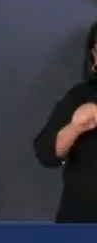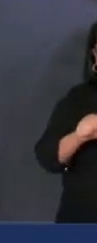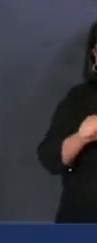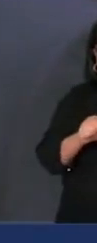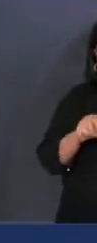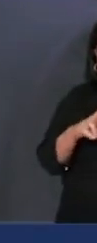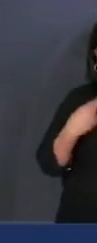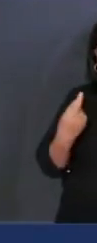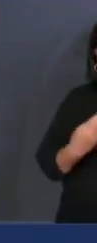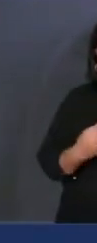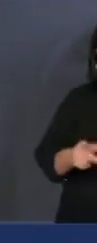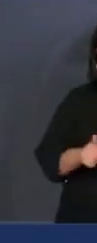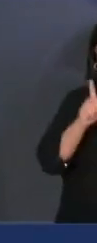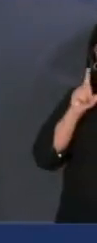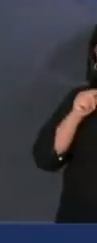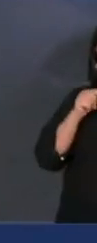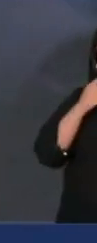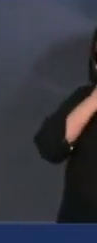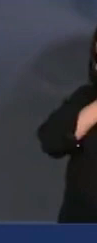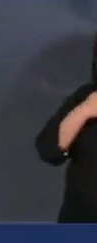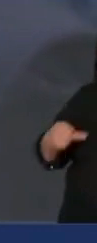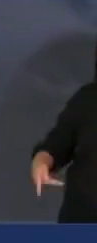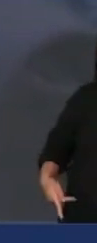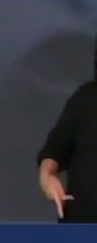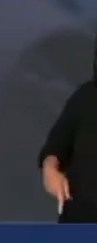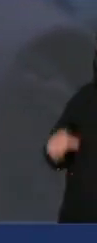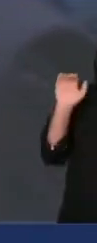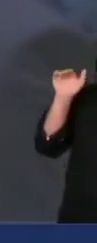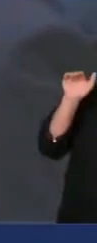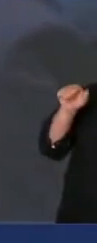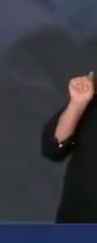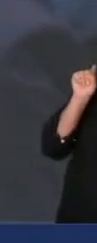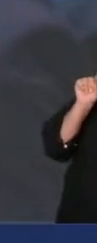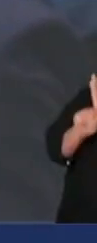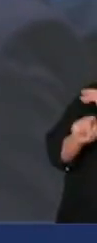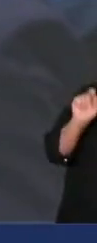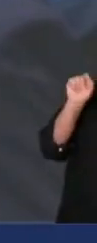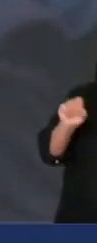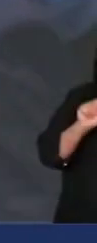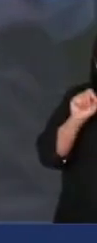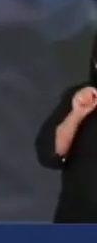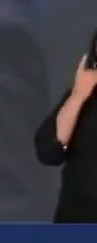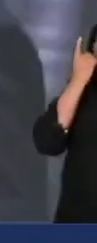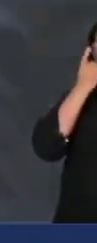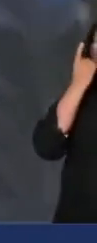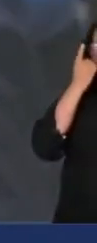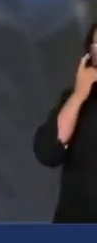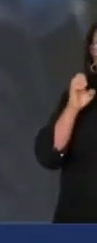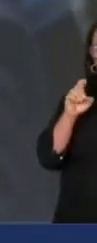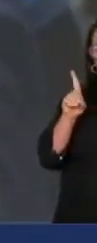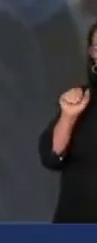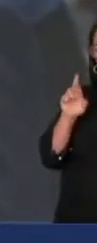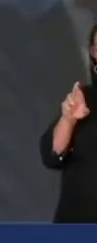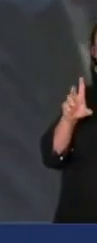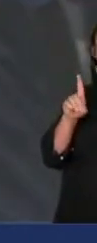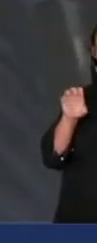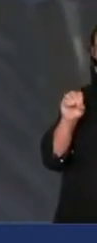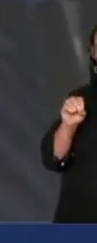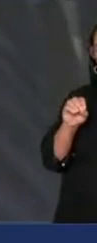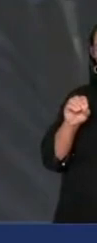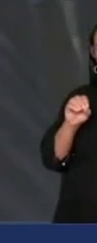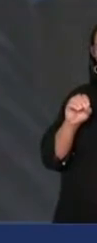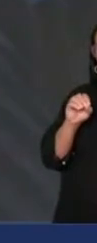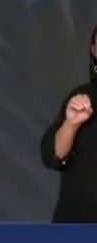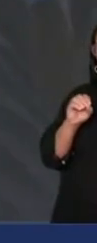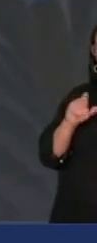sessão anterior eu perguntei ao presidente em exercício se o deputado Eduardo Bolsonaro tinha